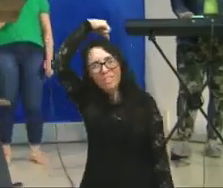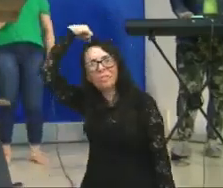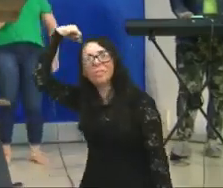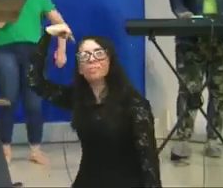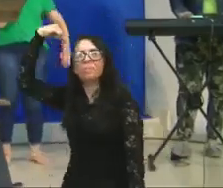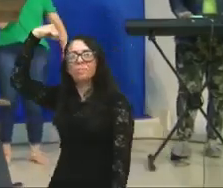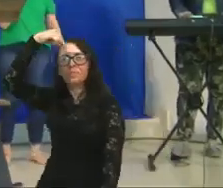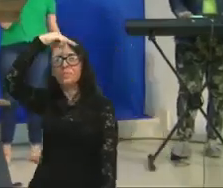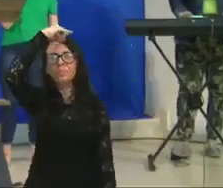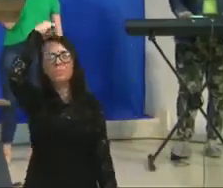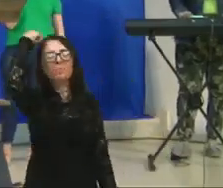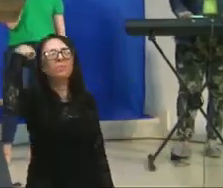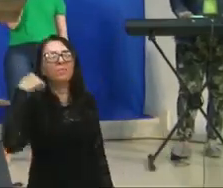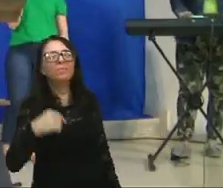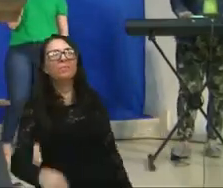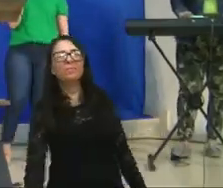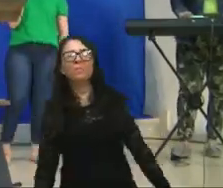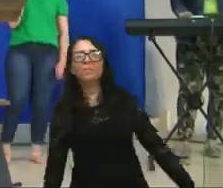santo,